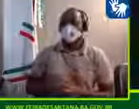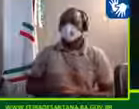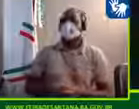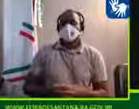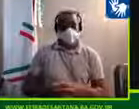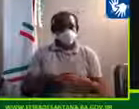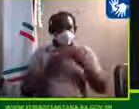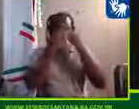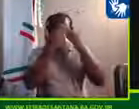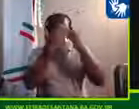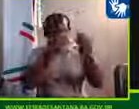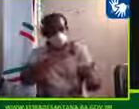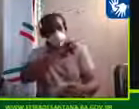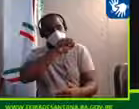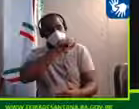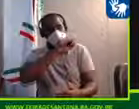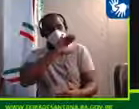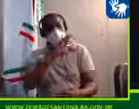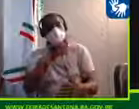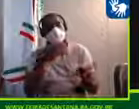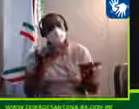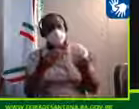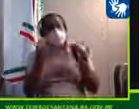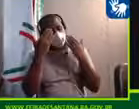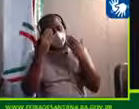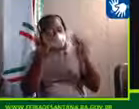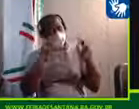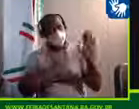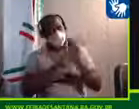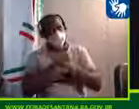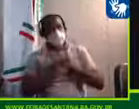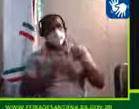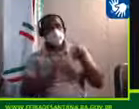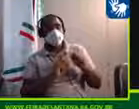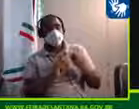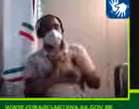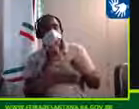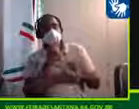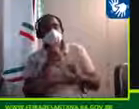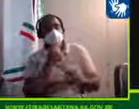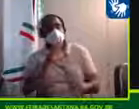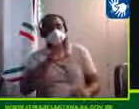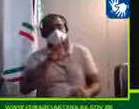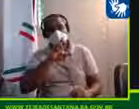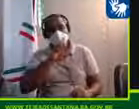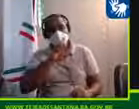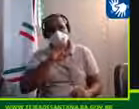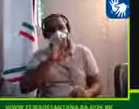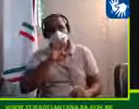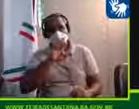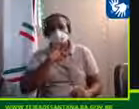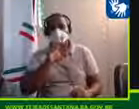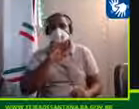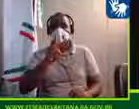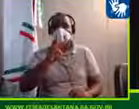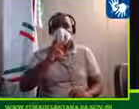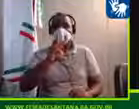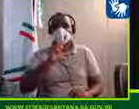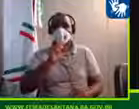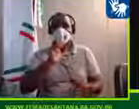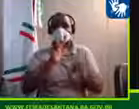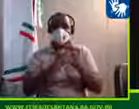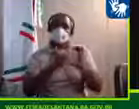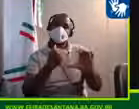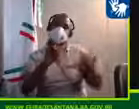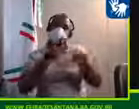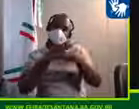Obrigada, Jânio, pela participação. Vou fazer agora a pergunta do jornalista Rafael Velame, da Rádio Globo, que não teve como participar aqui via Google